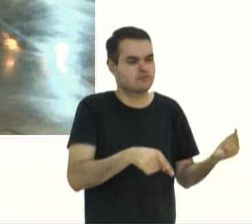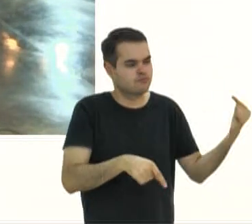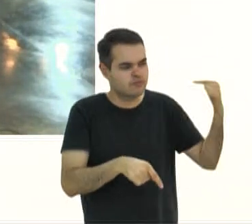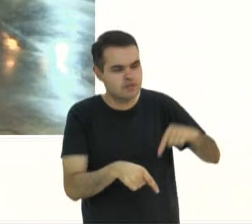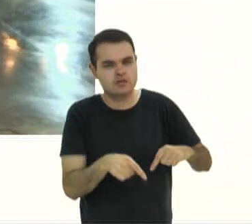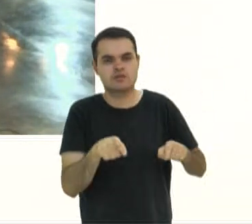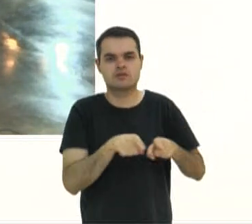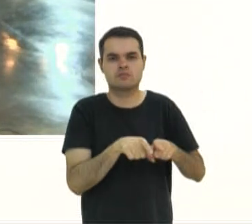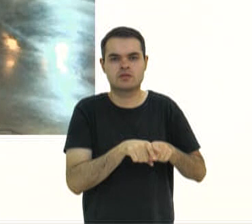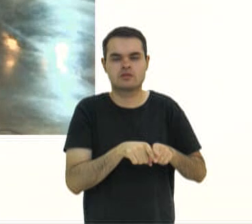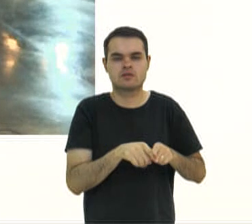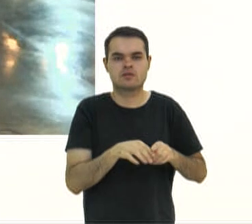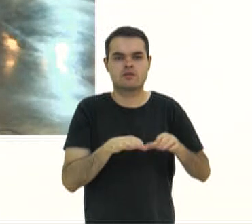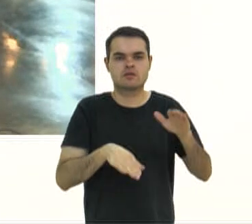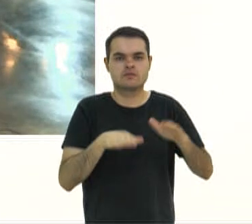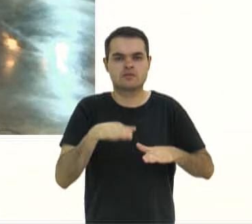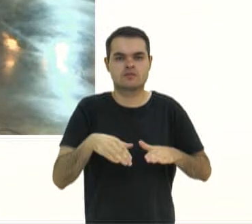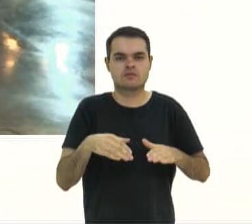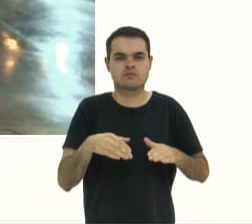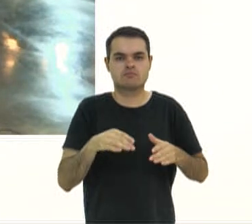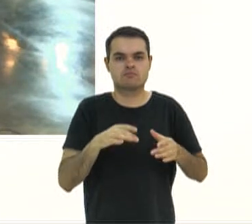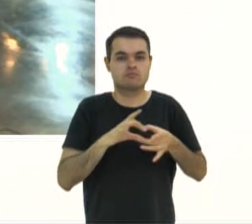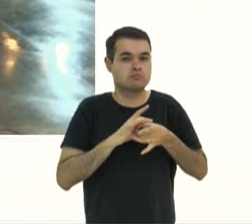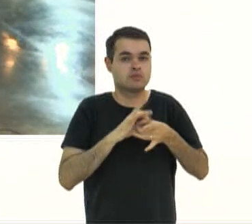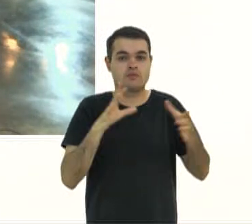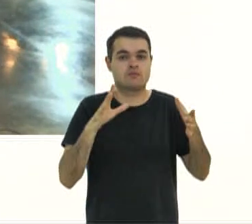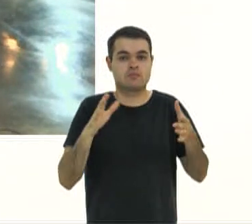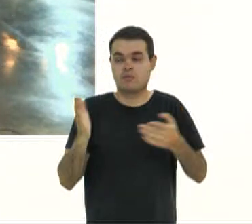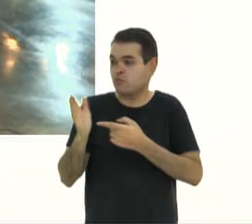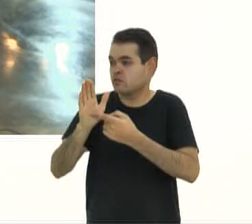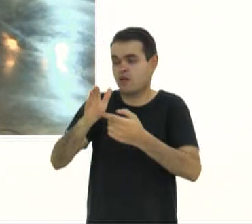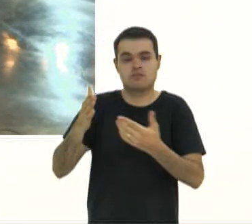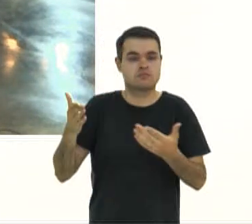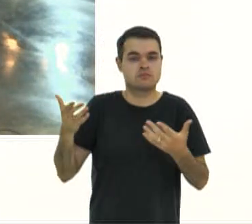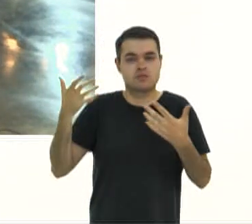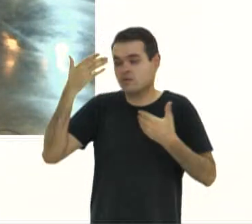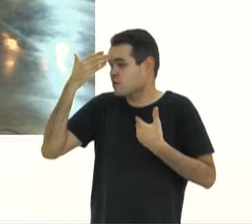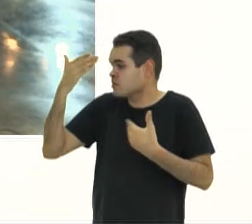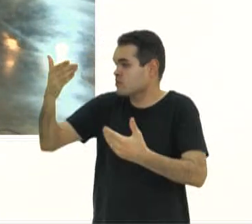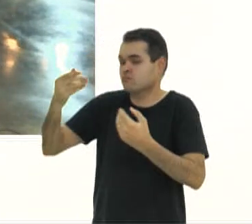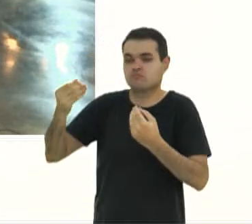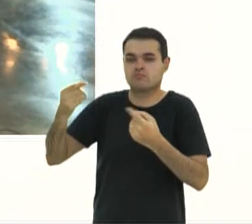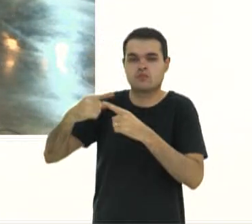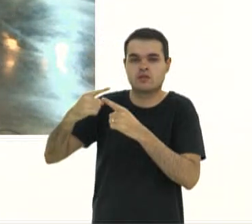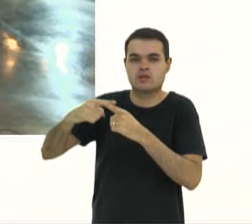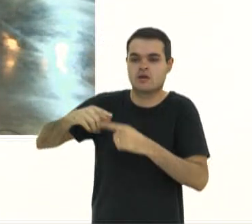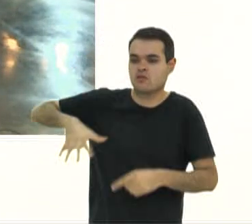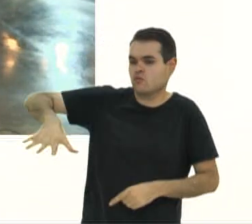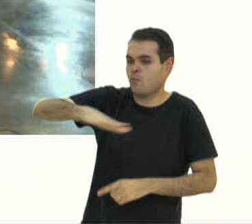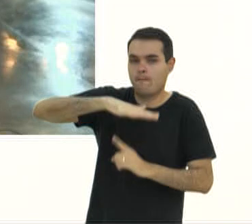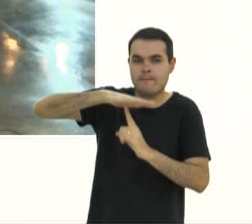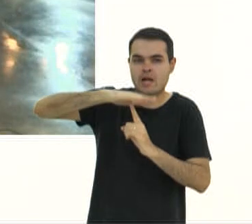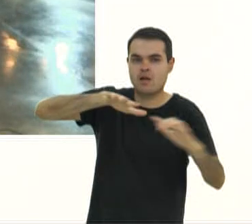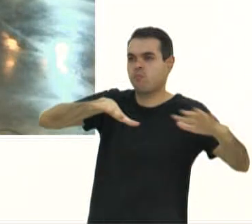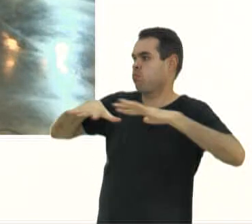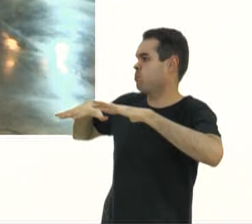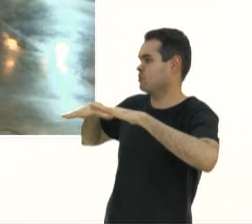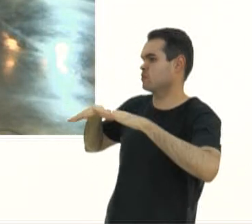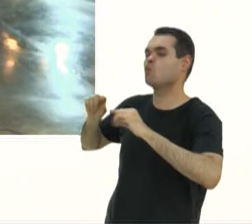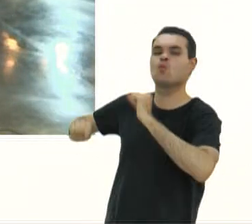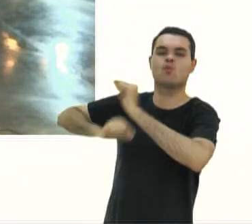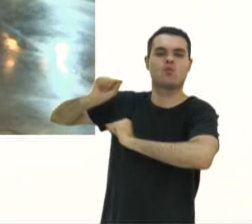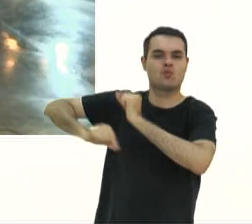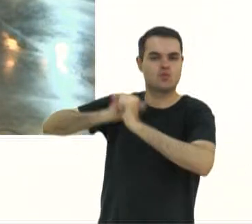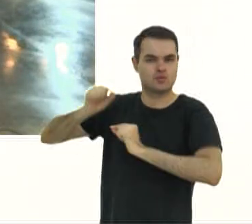né, por estar nos permitindo apresentar esse espaço que é fantástico, né, onde, nesse momento, todo o Paraná consegue estar tendo uma noção do que